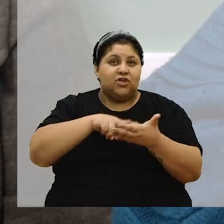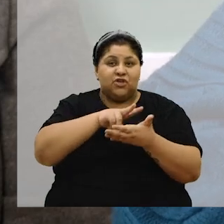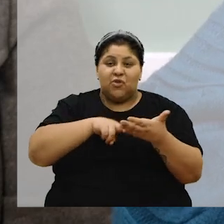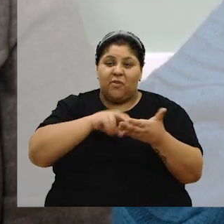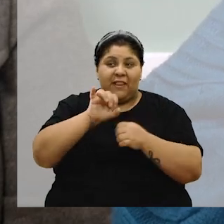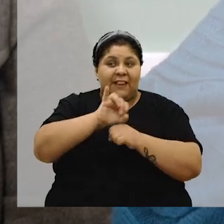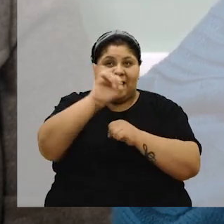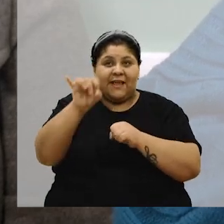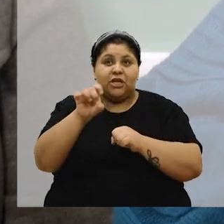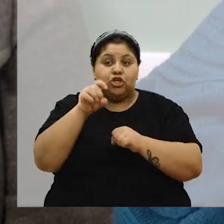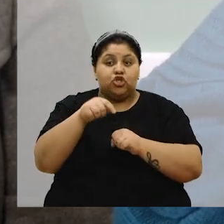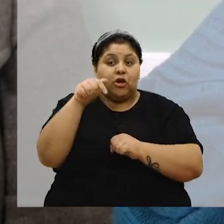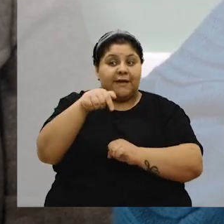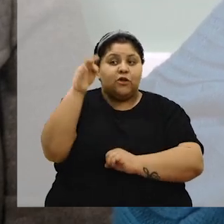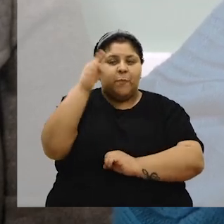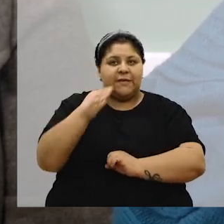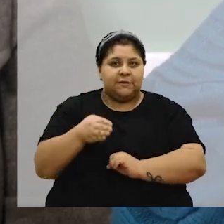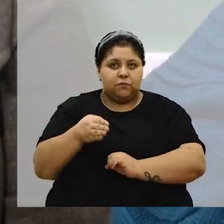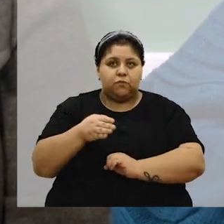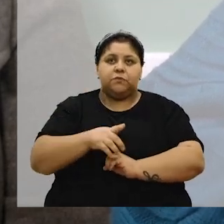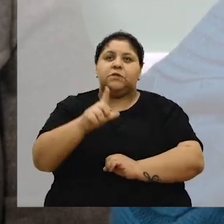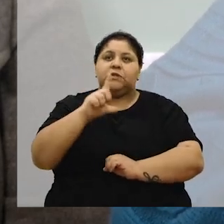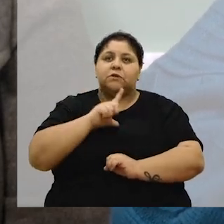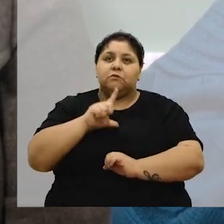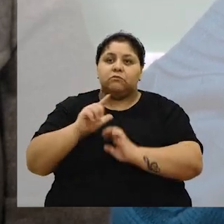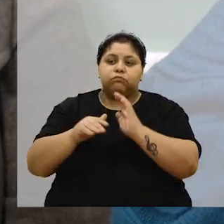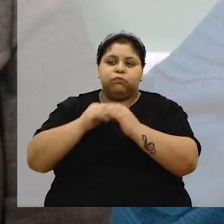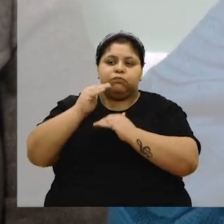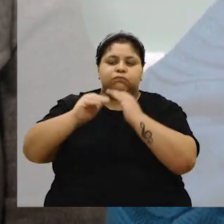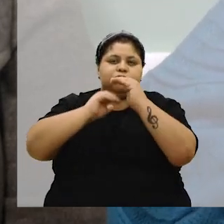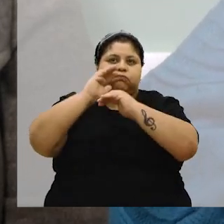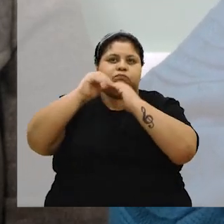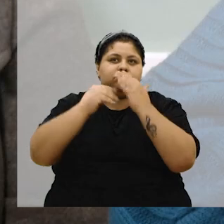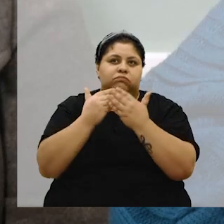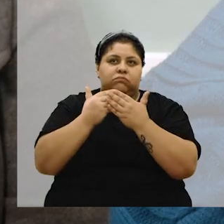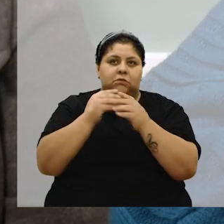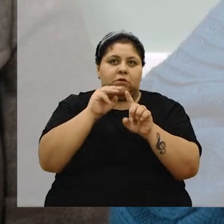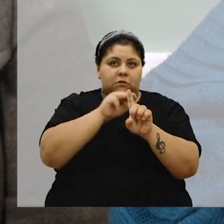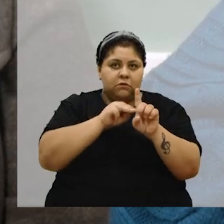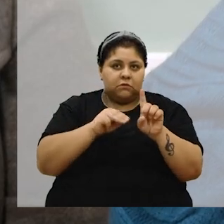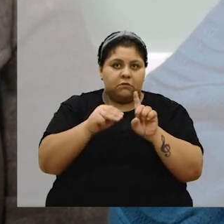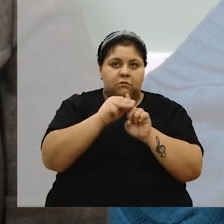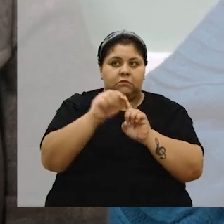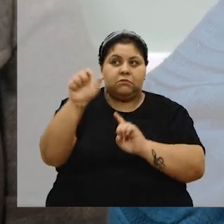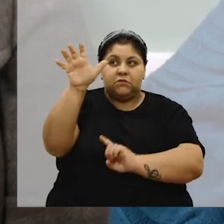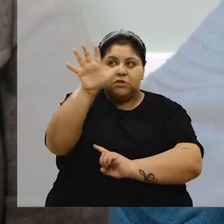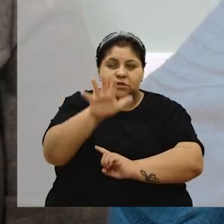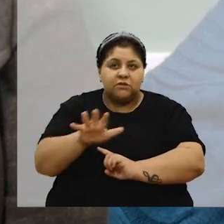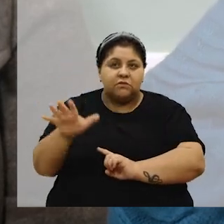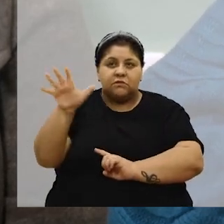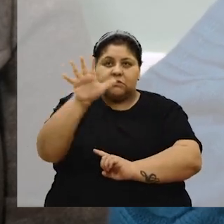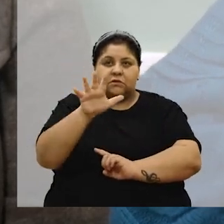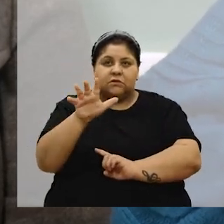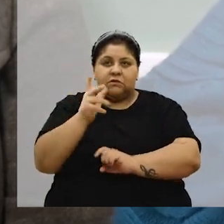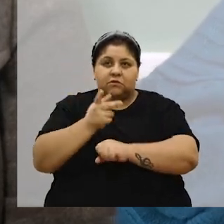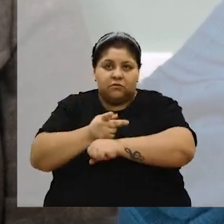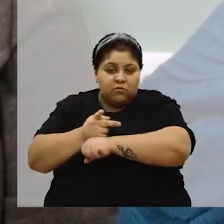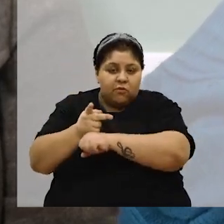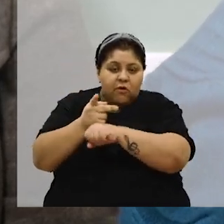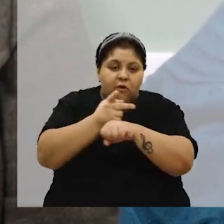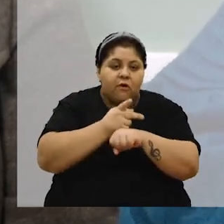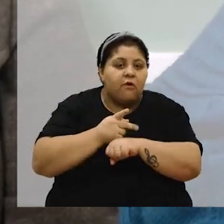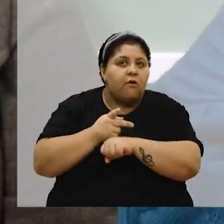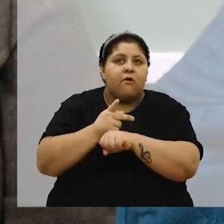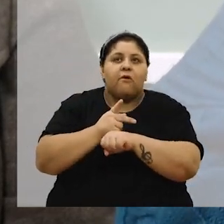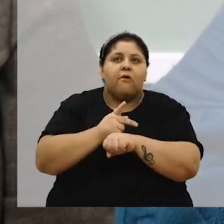livro internacional. Só nacionais. A gente tem um crescimento muito grande de mercado nacional, uma